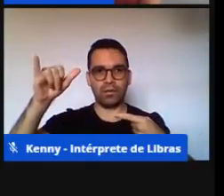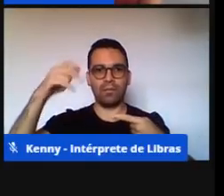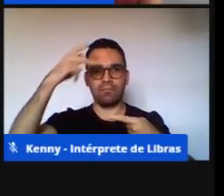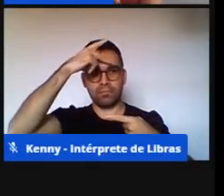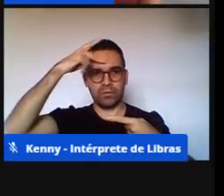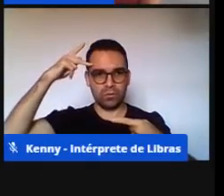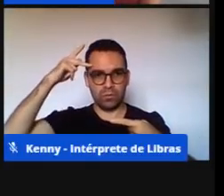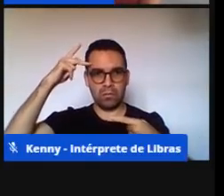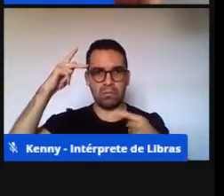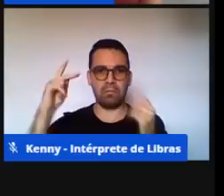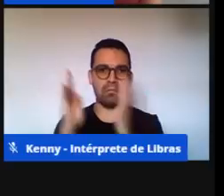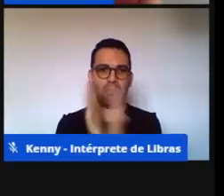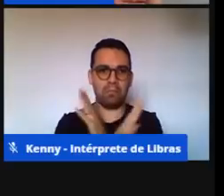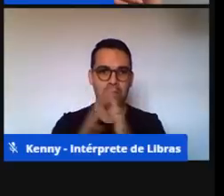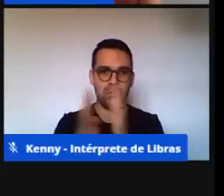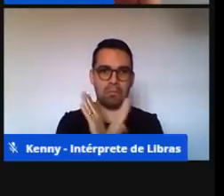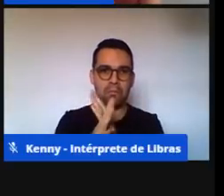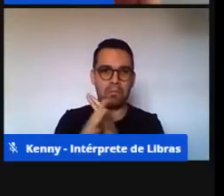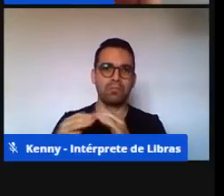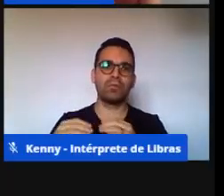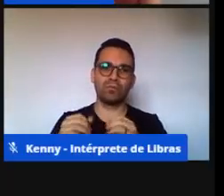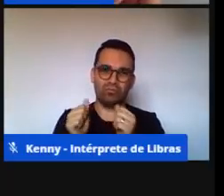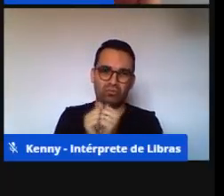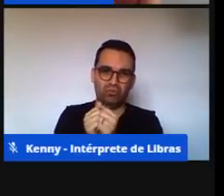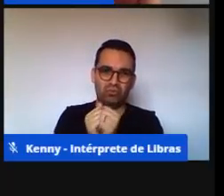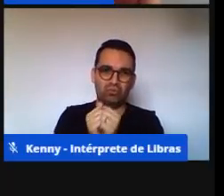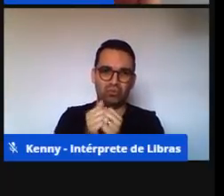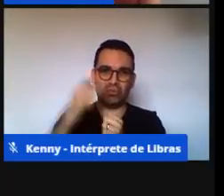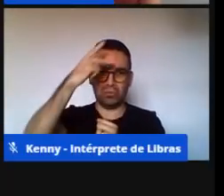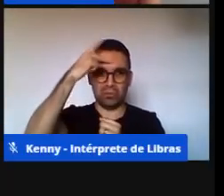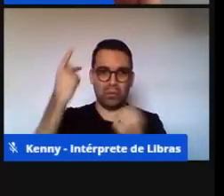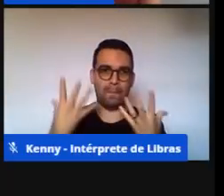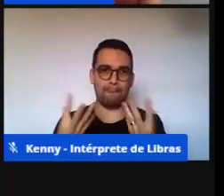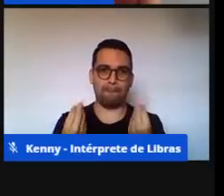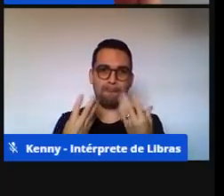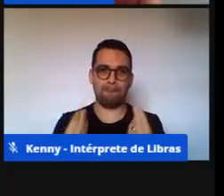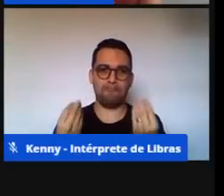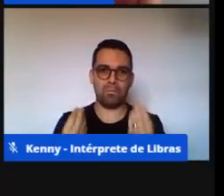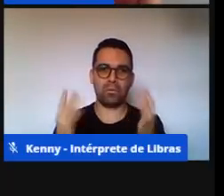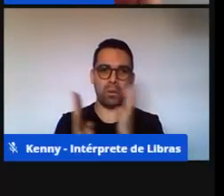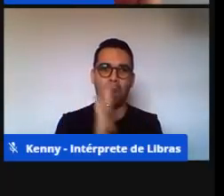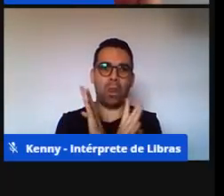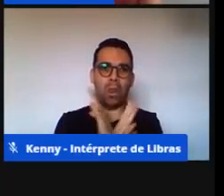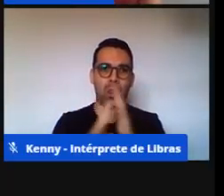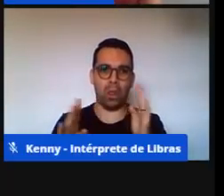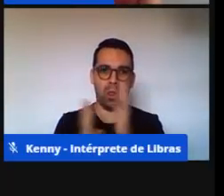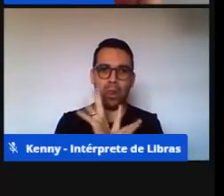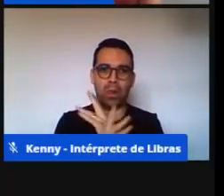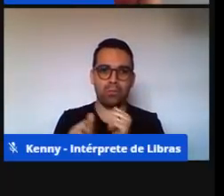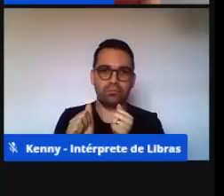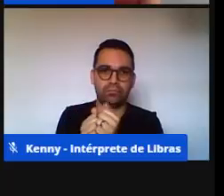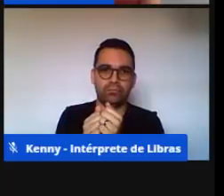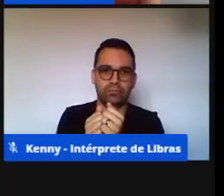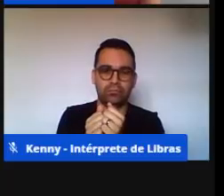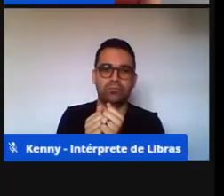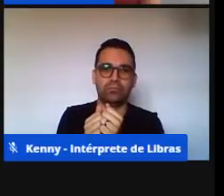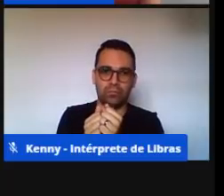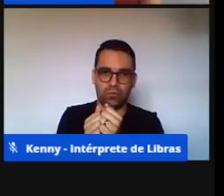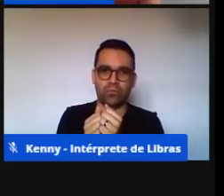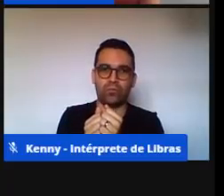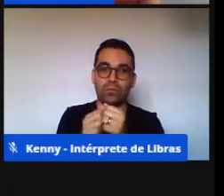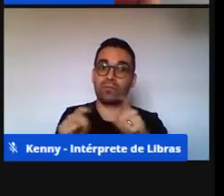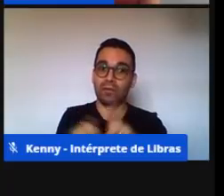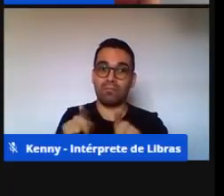porque já está mais que comprovado que ambientes com muita gente, ainda que ambientes abertos, tá, gente? Ambiente com muita